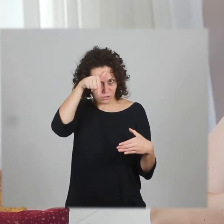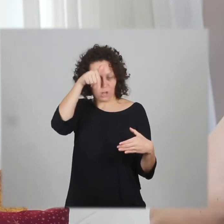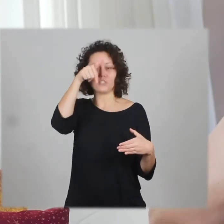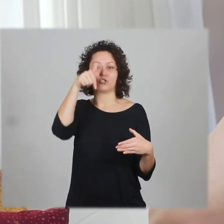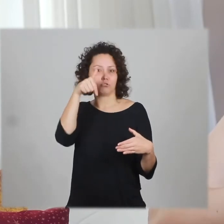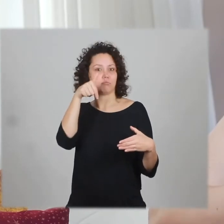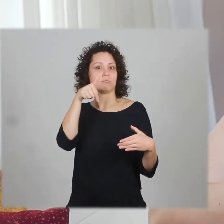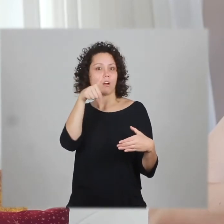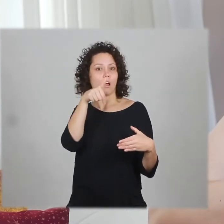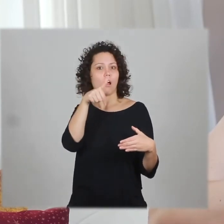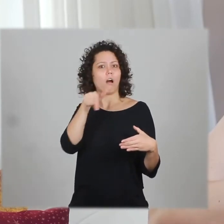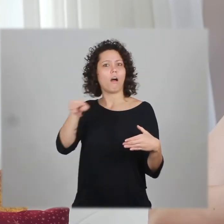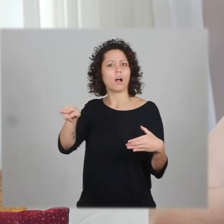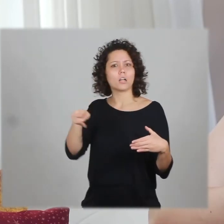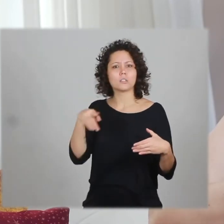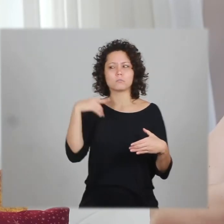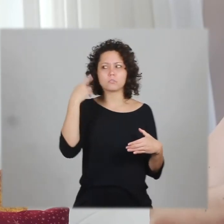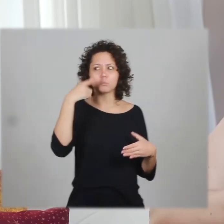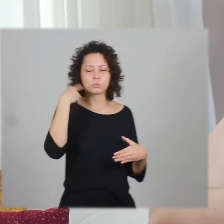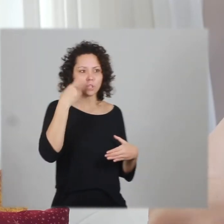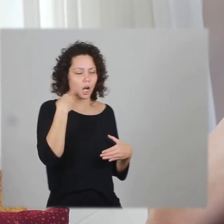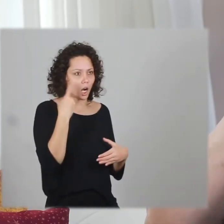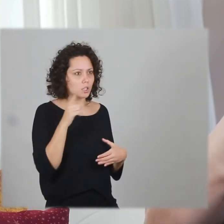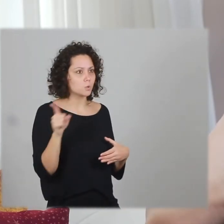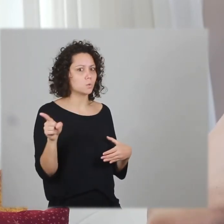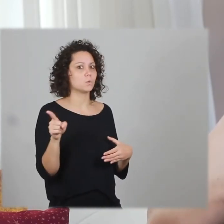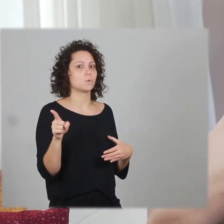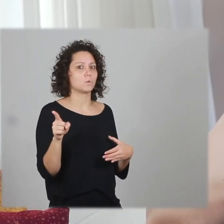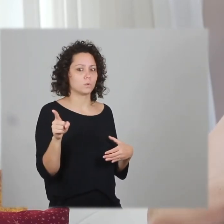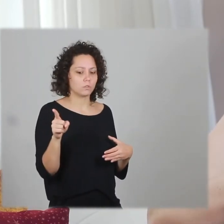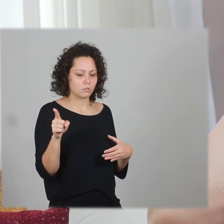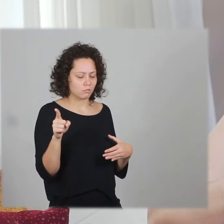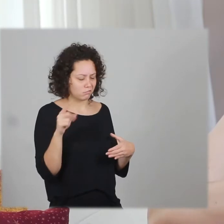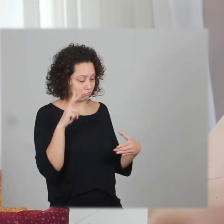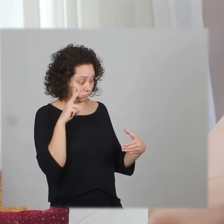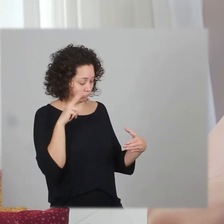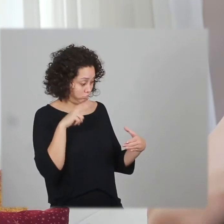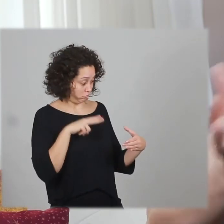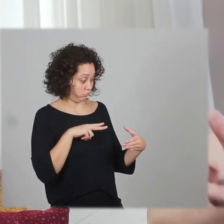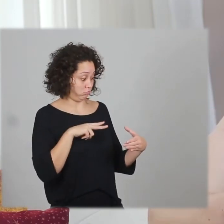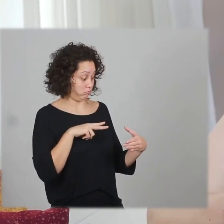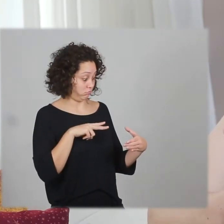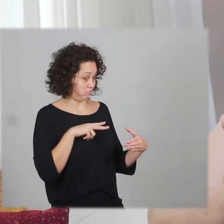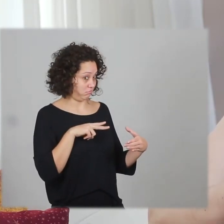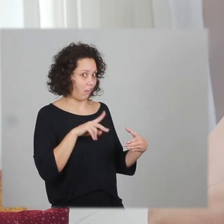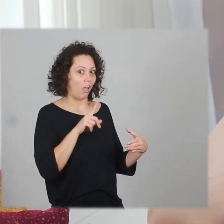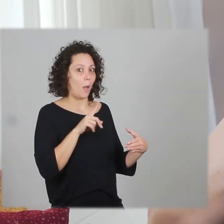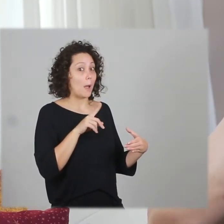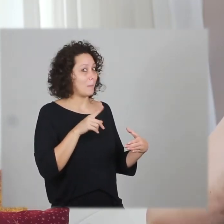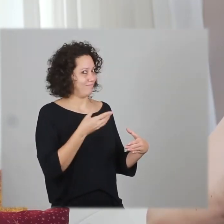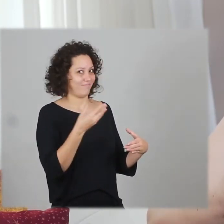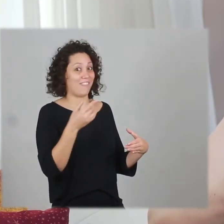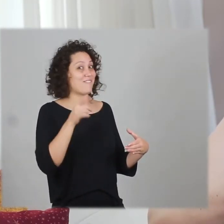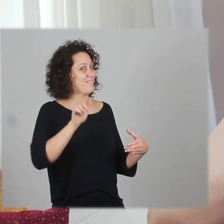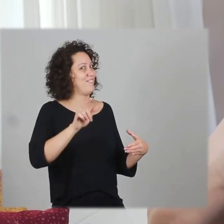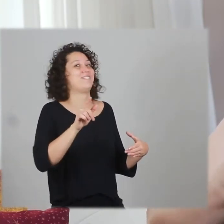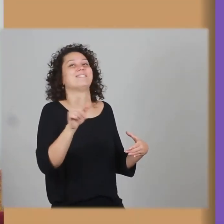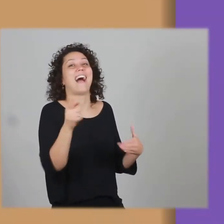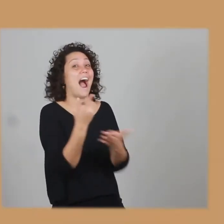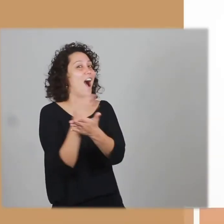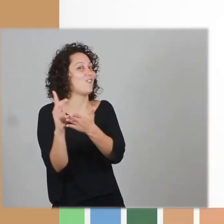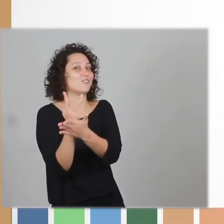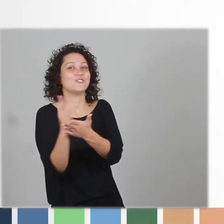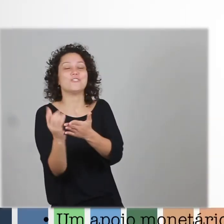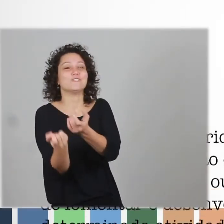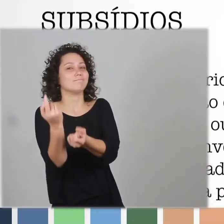daí, o parlamentar, né, o deputado, olhava aquilo e muitos não tomaram, muitos não quiseram tomar e perceberam